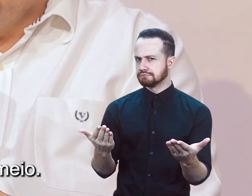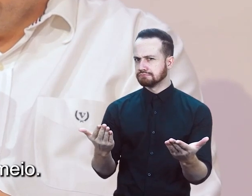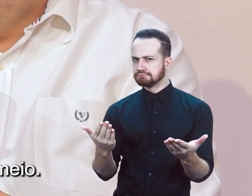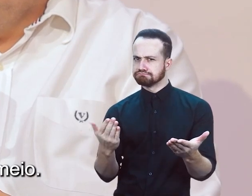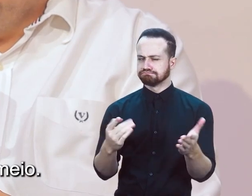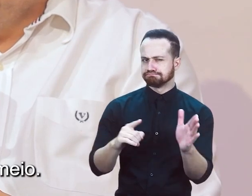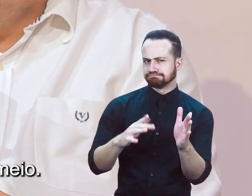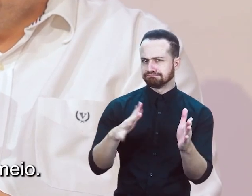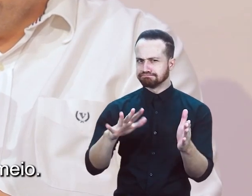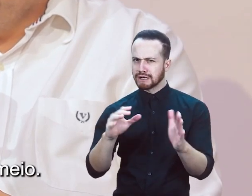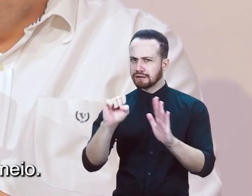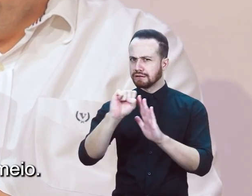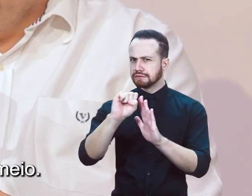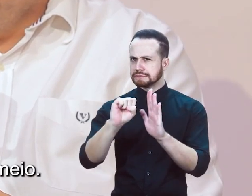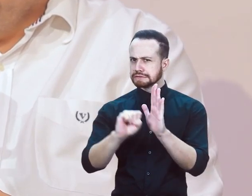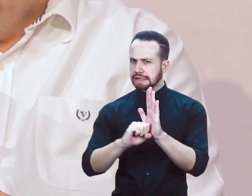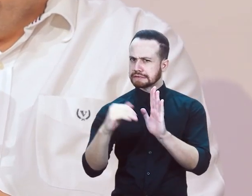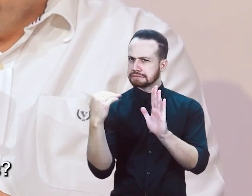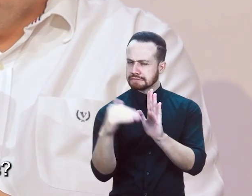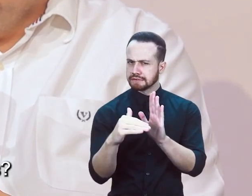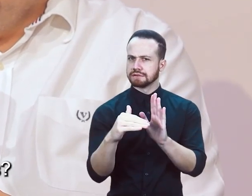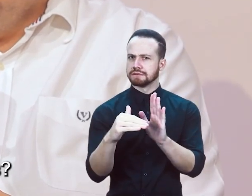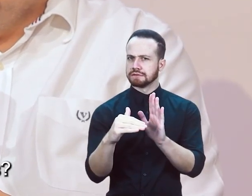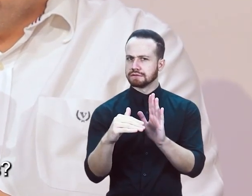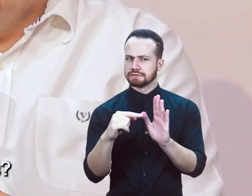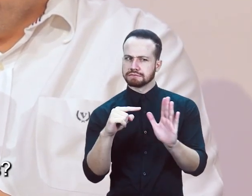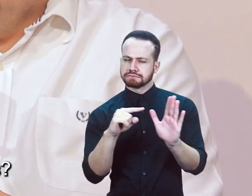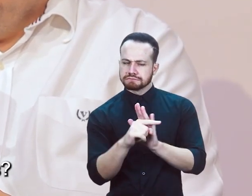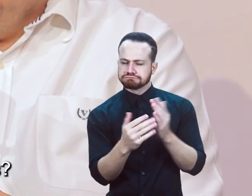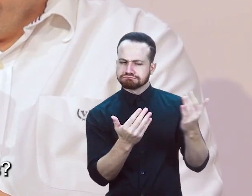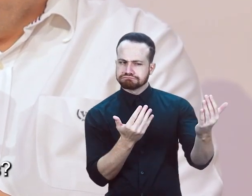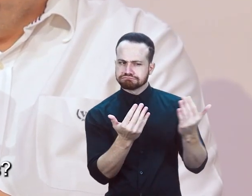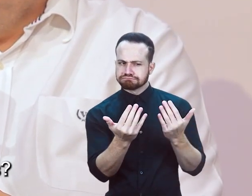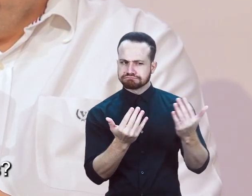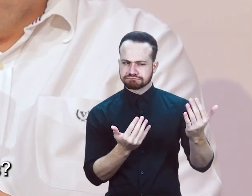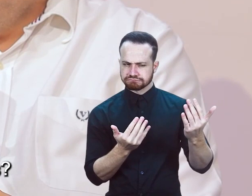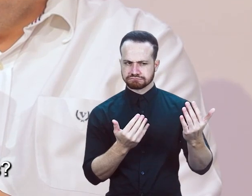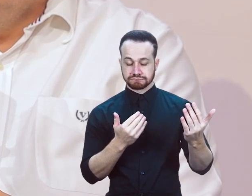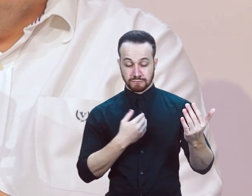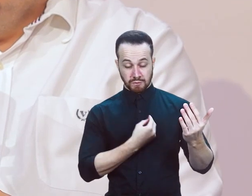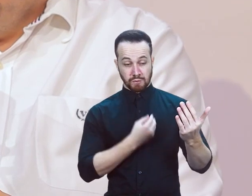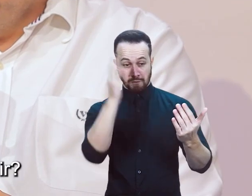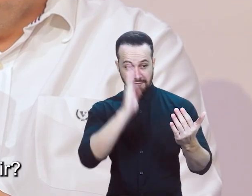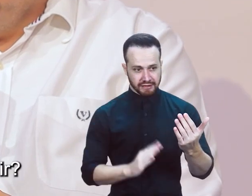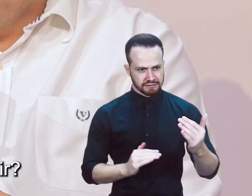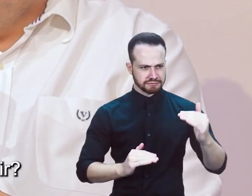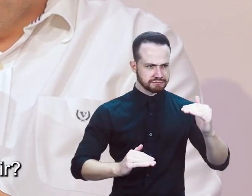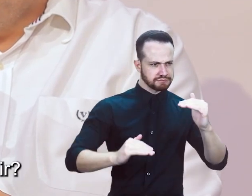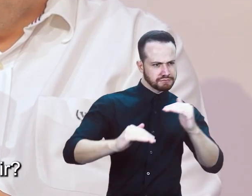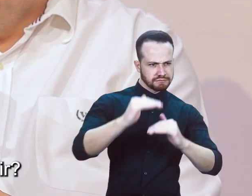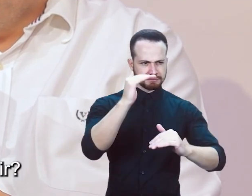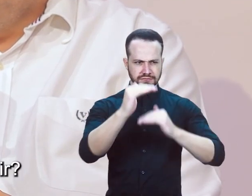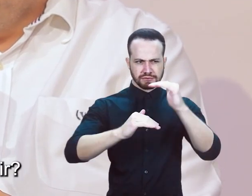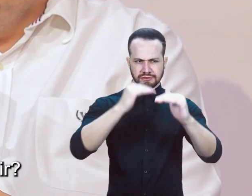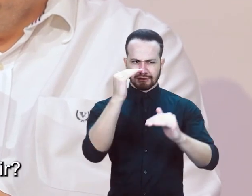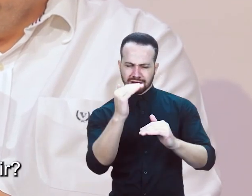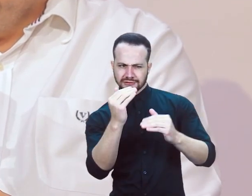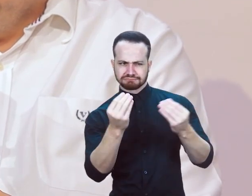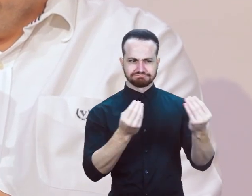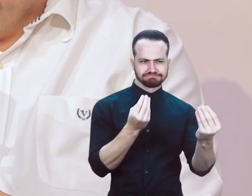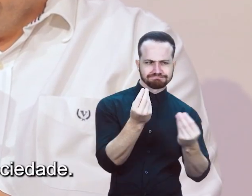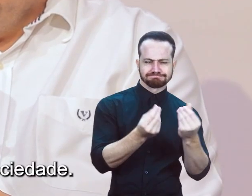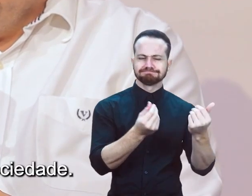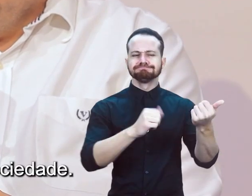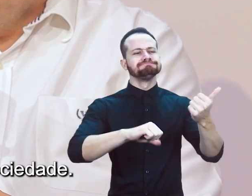Um século, quase um século e meio. Na sua avaliação, evoluímos? Ainda temos muito por